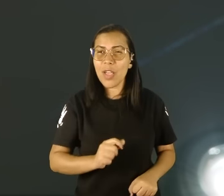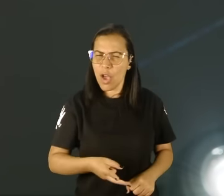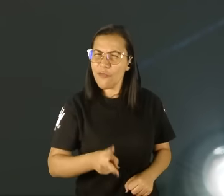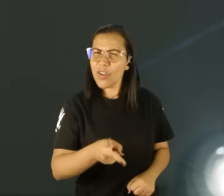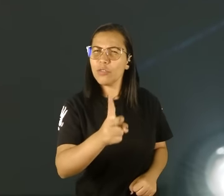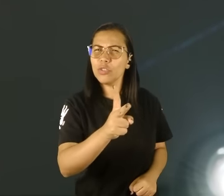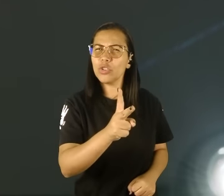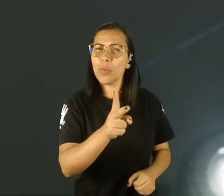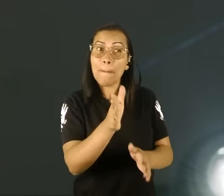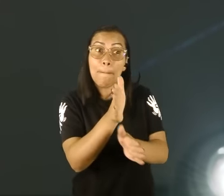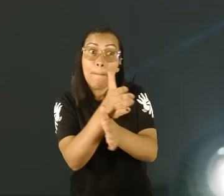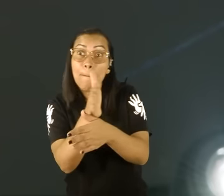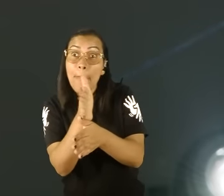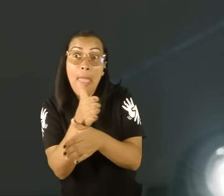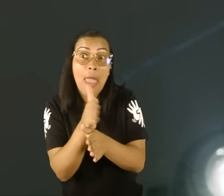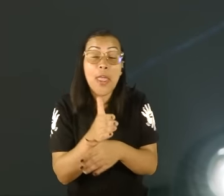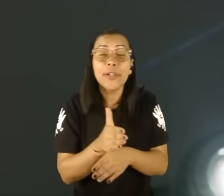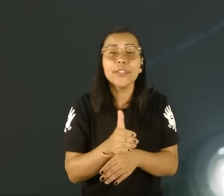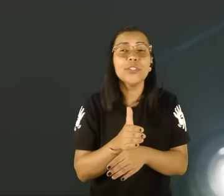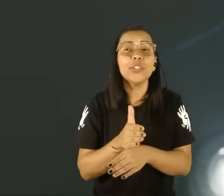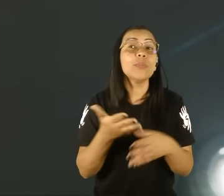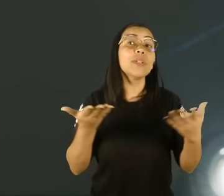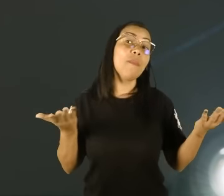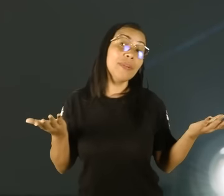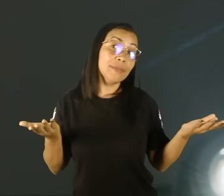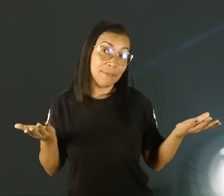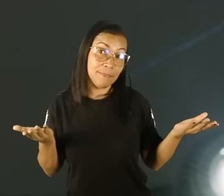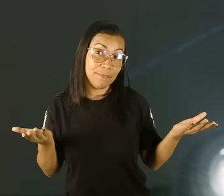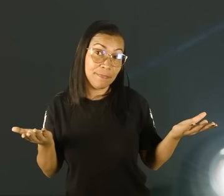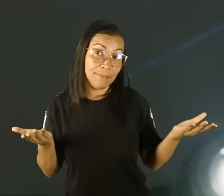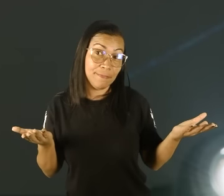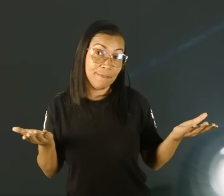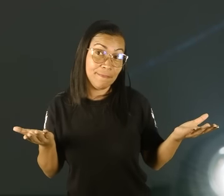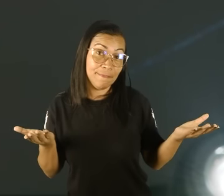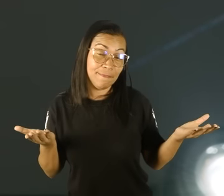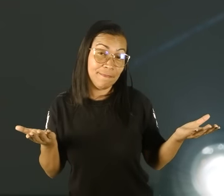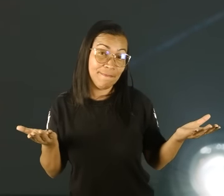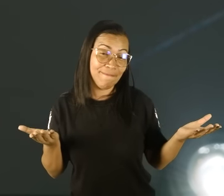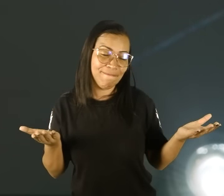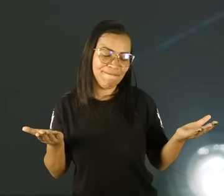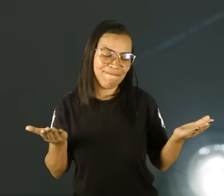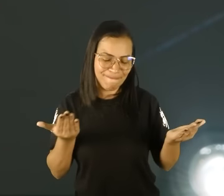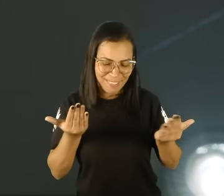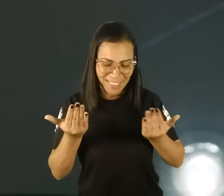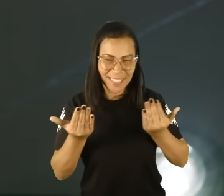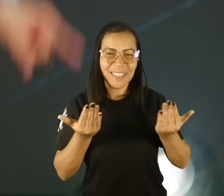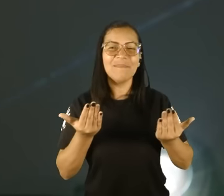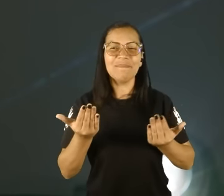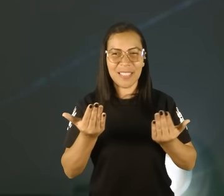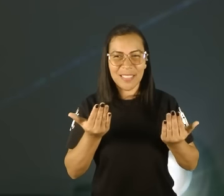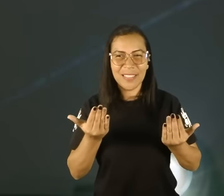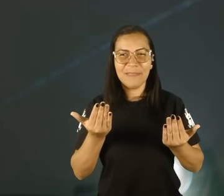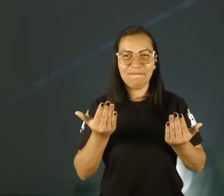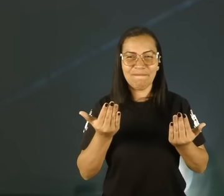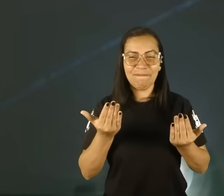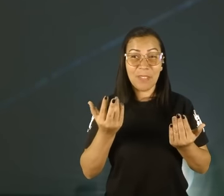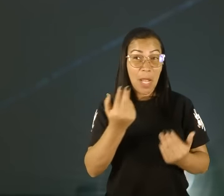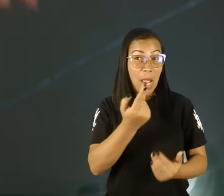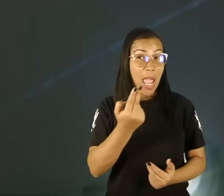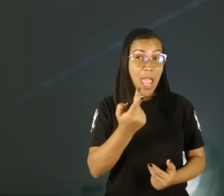rumo? Deus olha para Jacó e diz: os seus descendentes, você ainda não tem